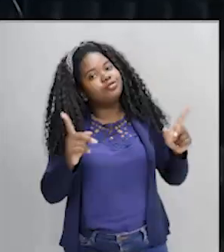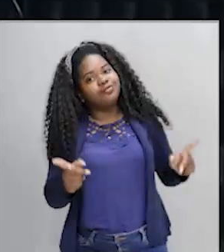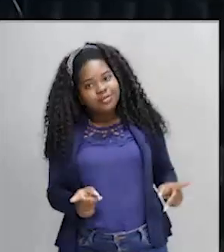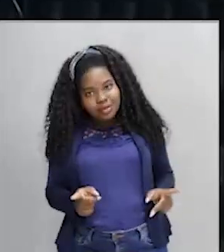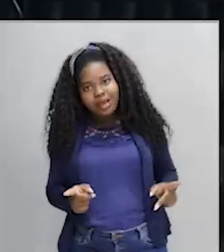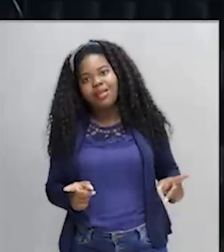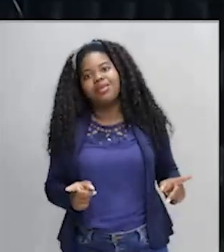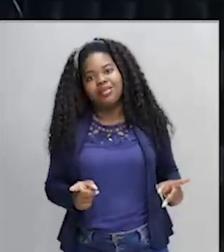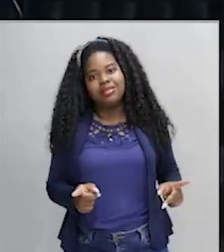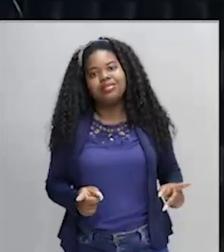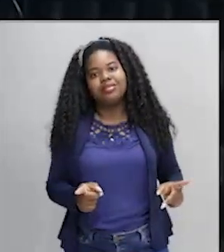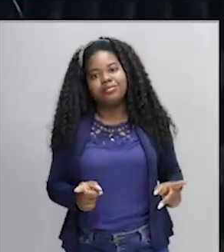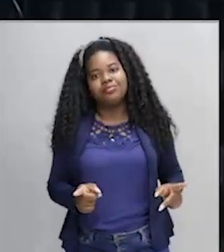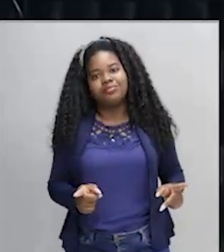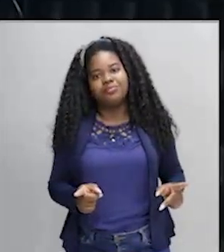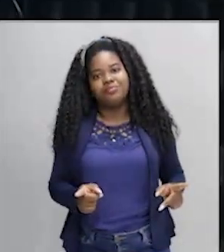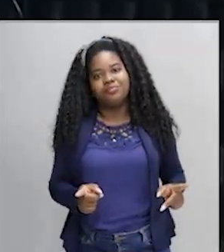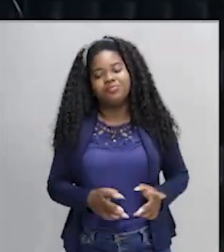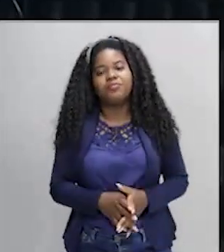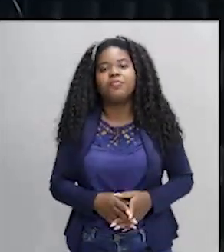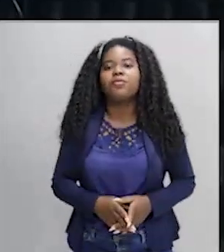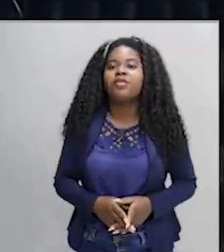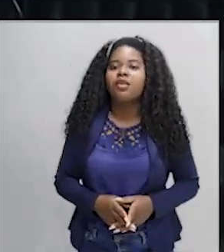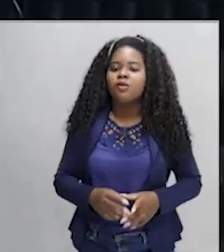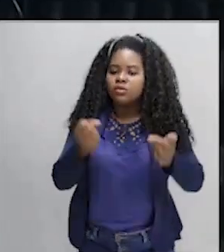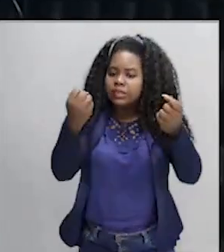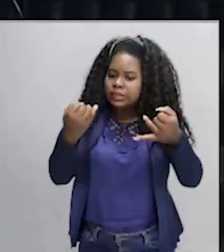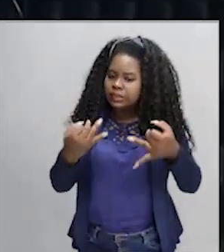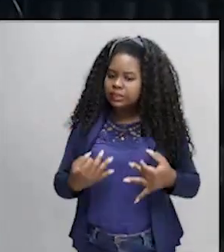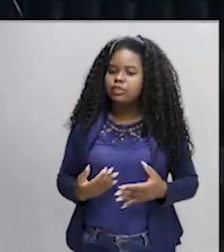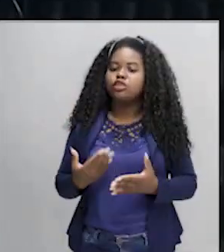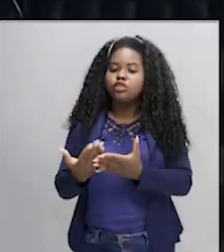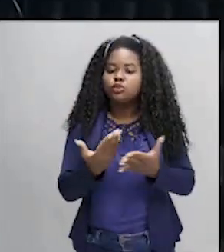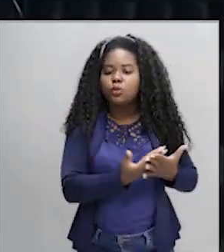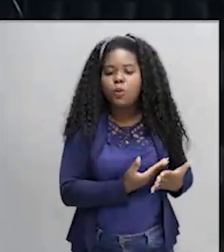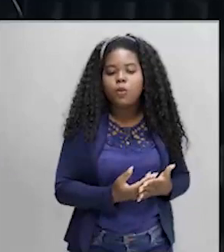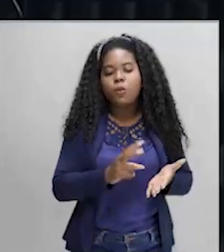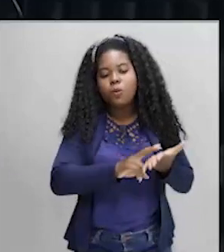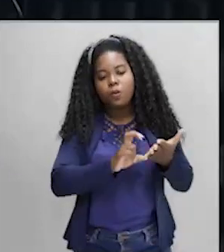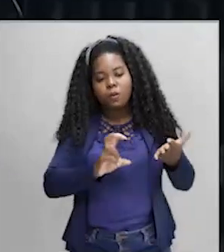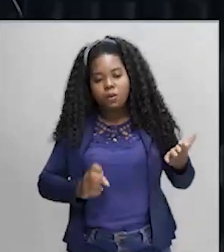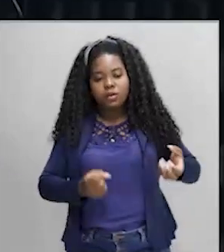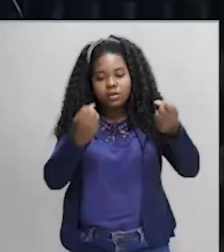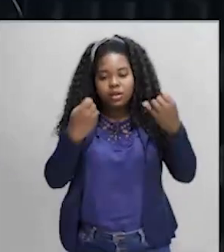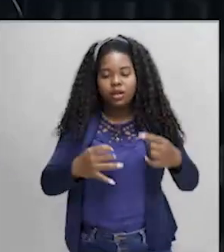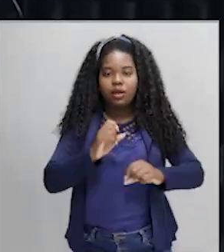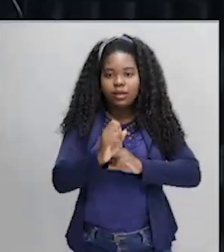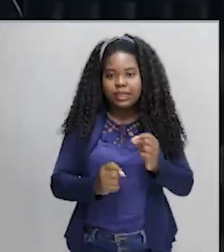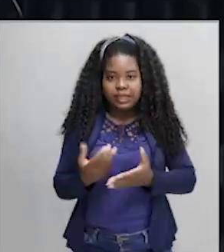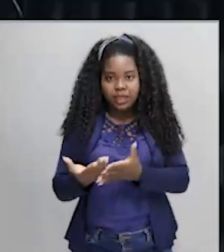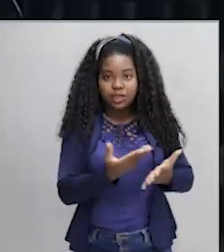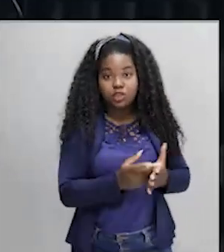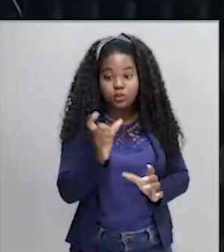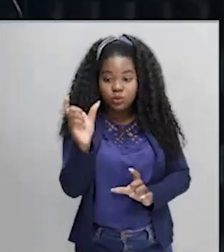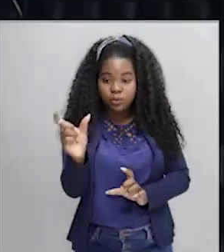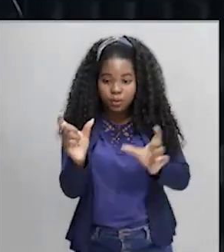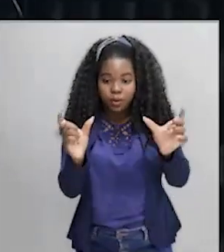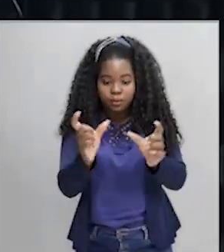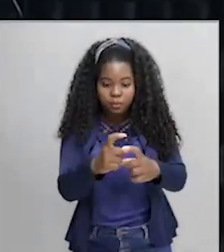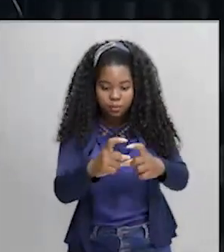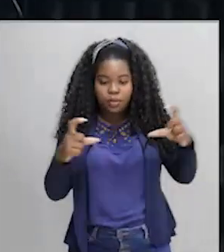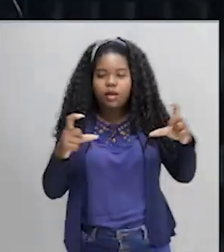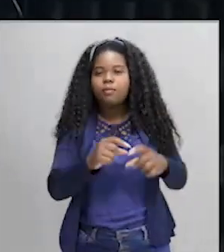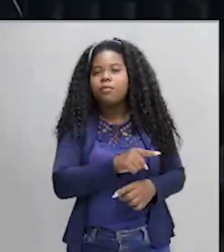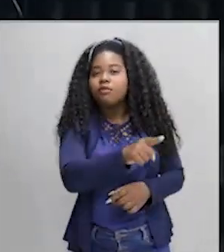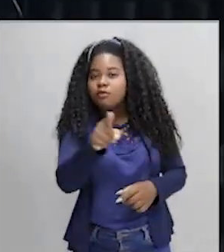nós estamos acostumados. Quando nós falamos de estudo de vocabulário, nós estamos falando do estudo das palavras, né? Para vocês,